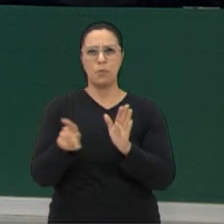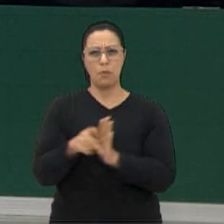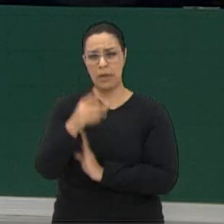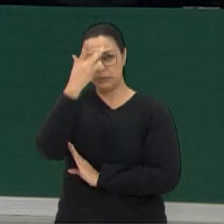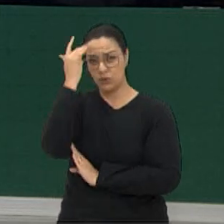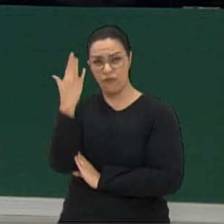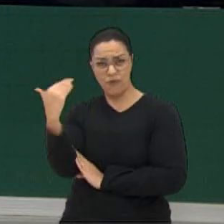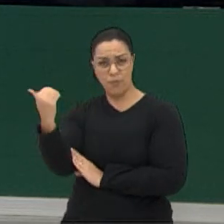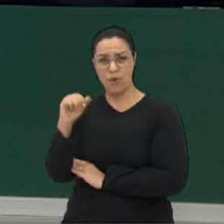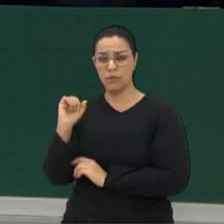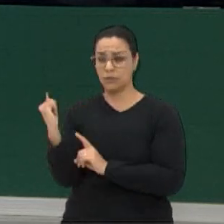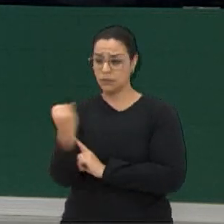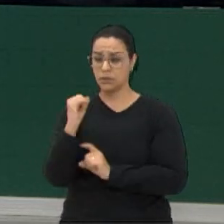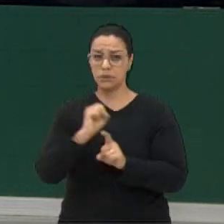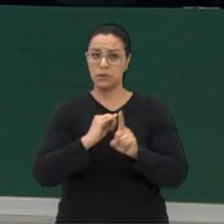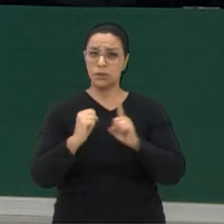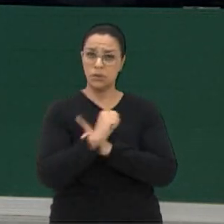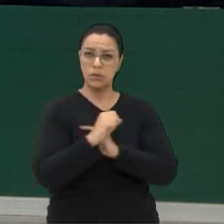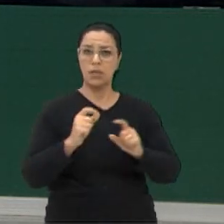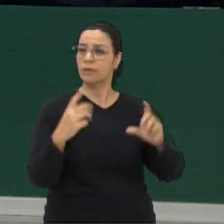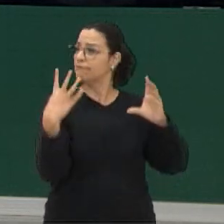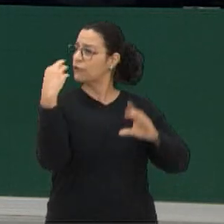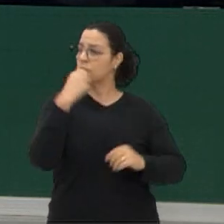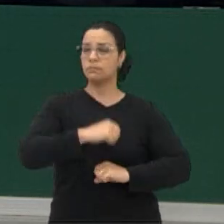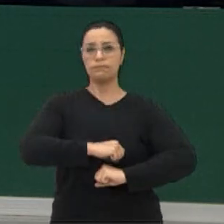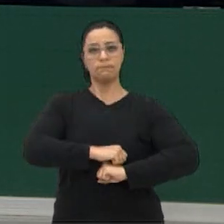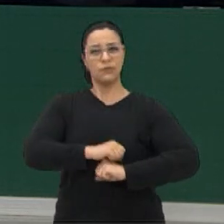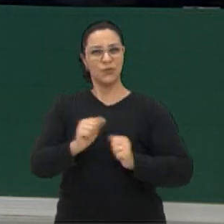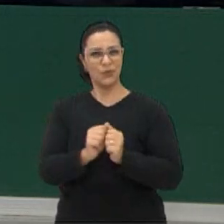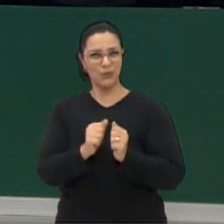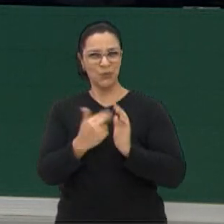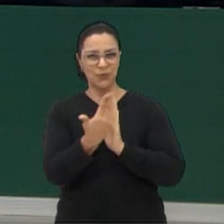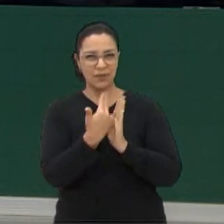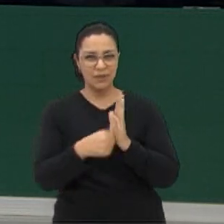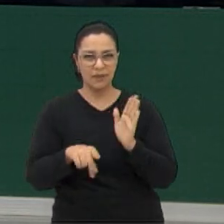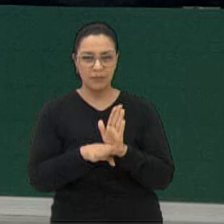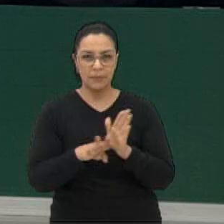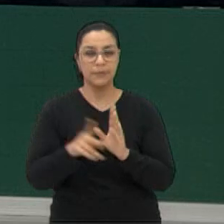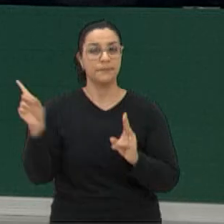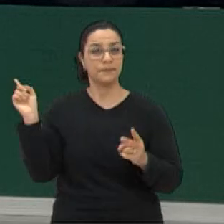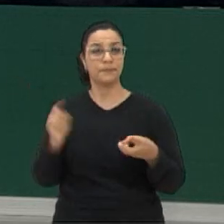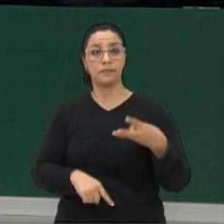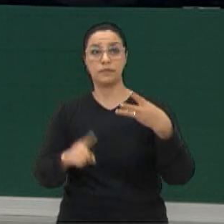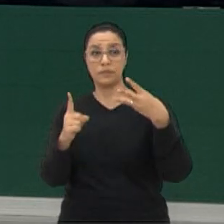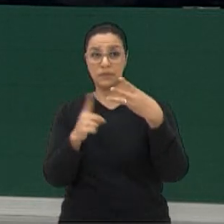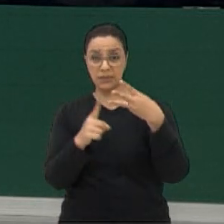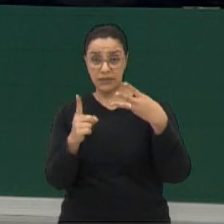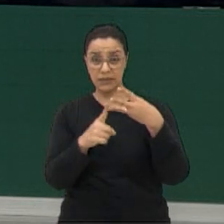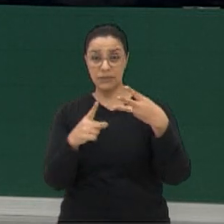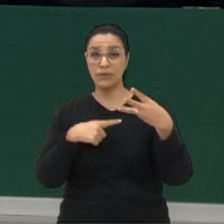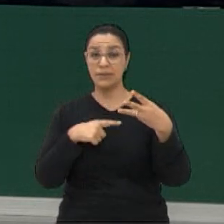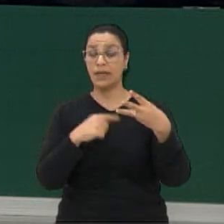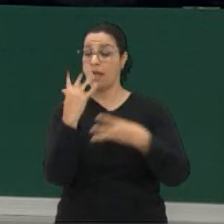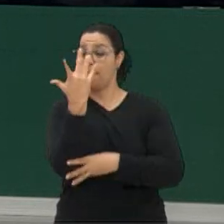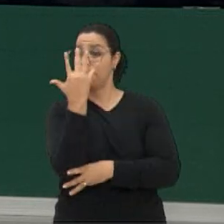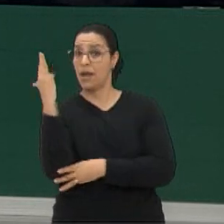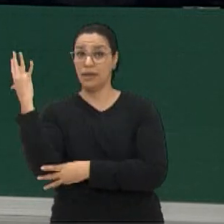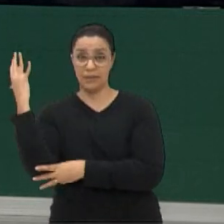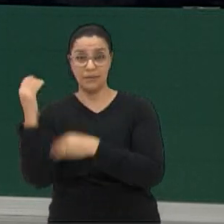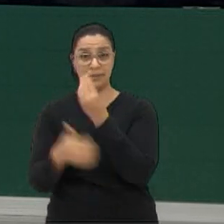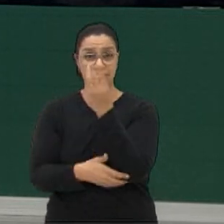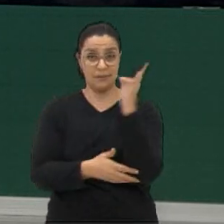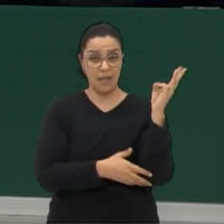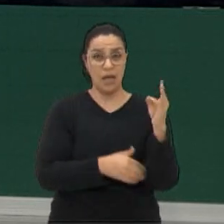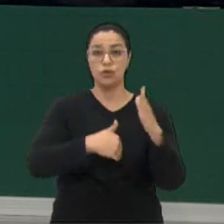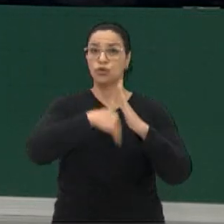lordes e pessoas importantes da sociedade usavam o retrato, mas por conta do esforço realista dele. Porém, aí nós temos a paisagem